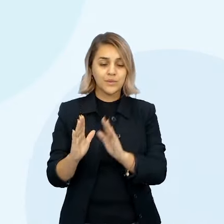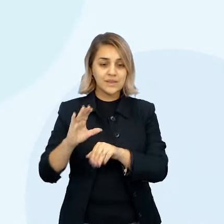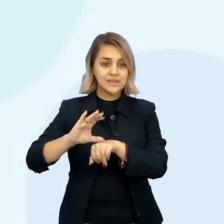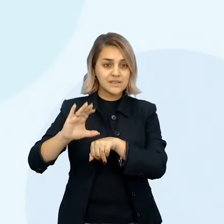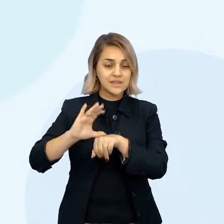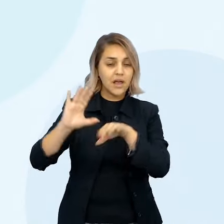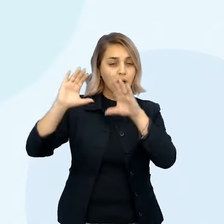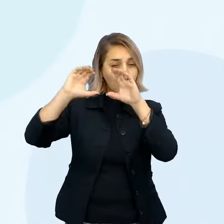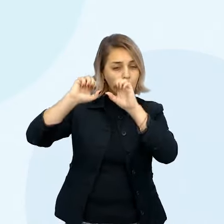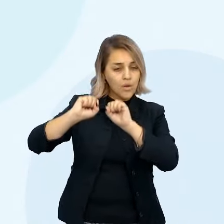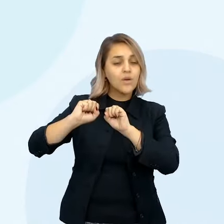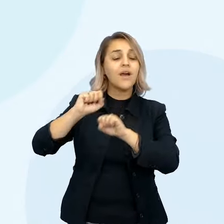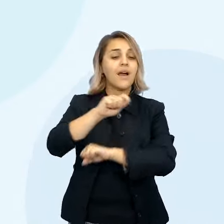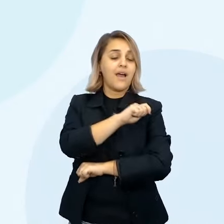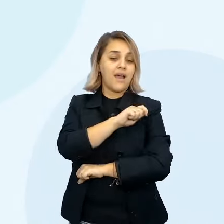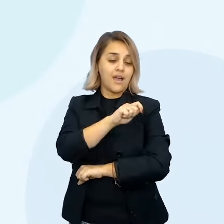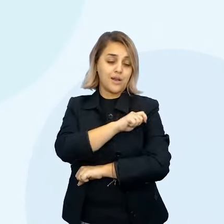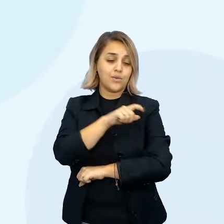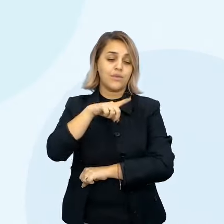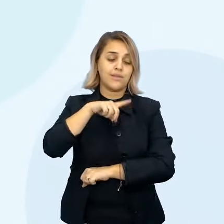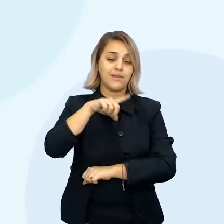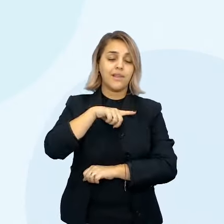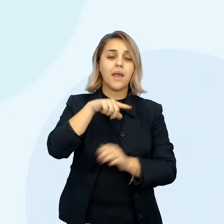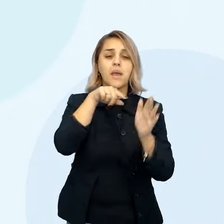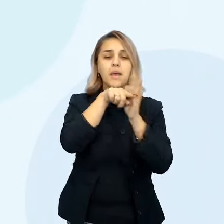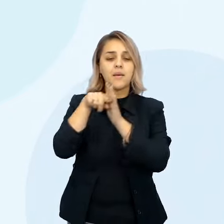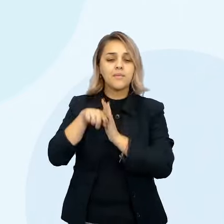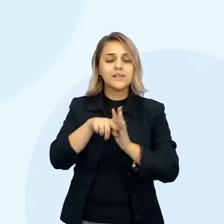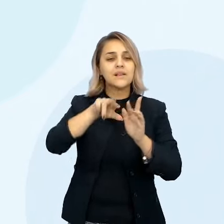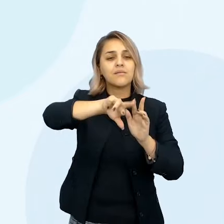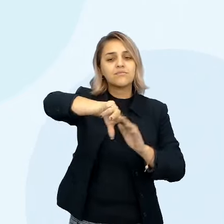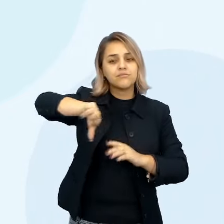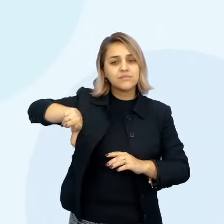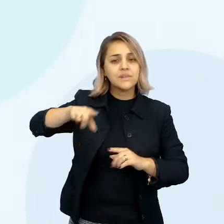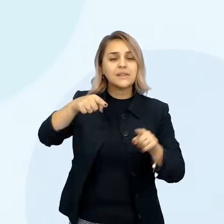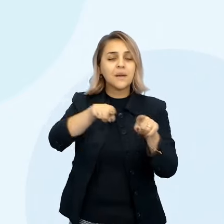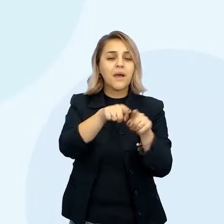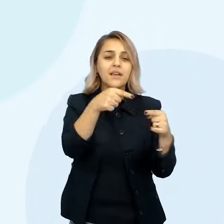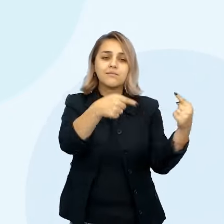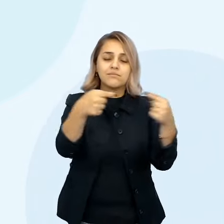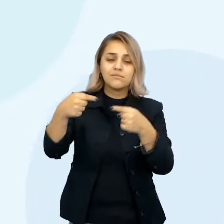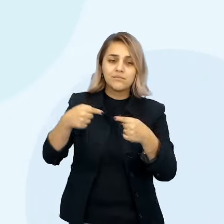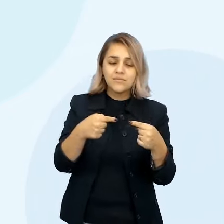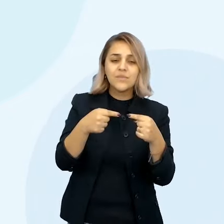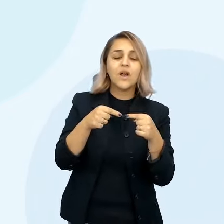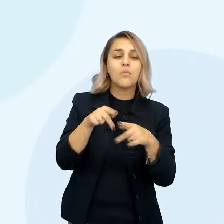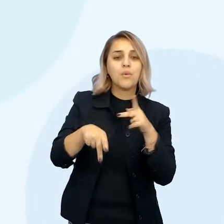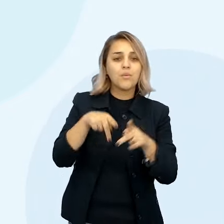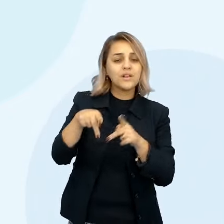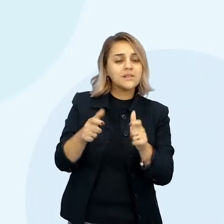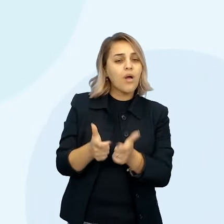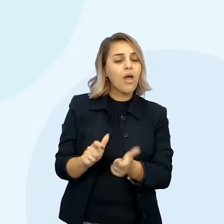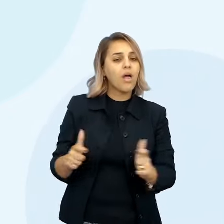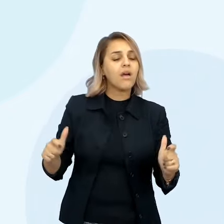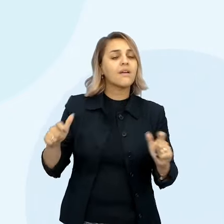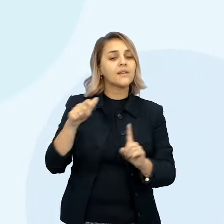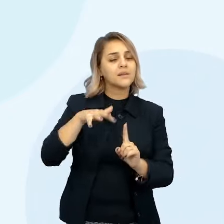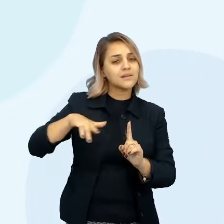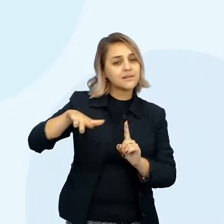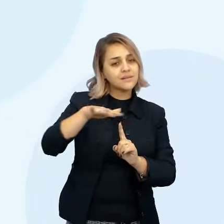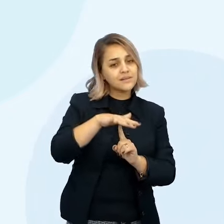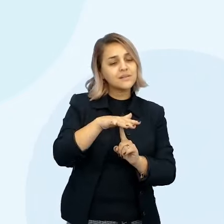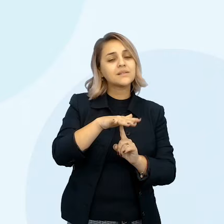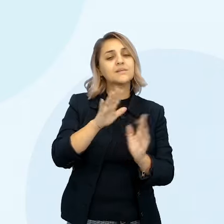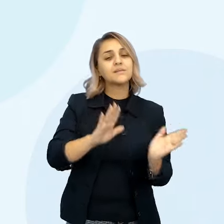estudantes utilizam diferentes índices e discutem as desigualdades e a relação do crescimento populacional e o meio ambiente. E